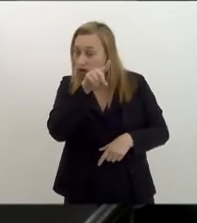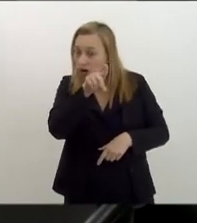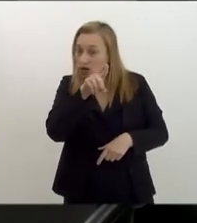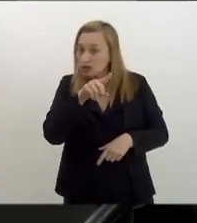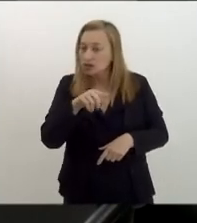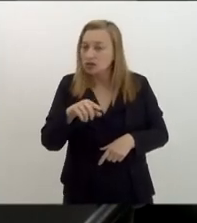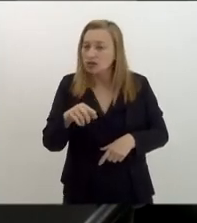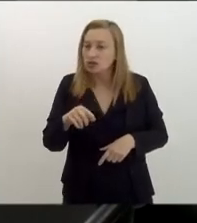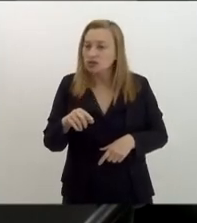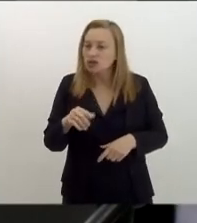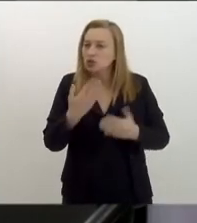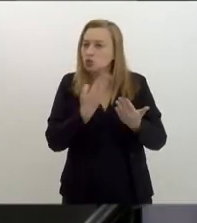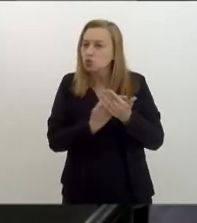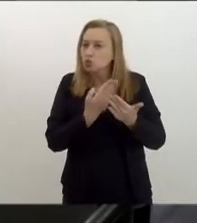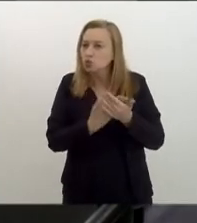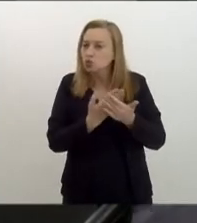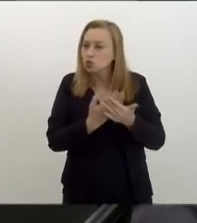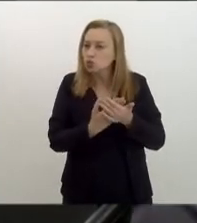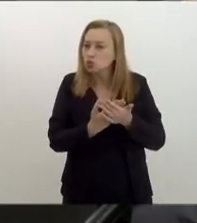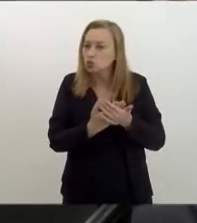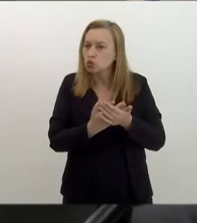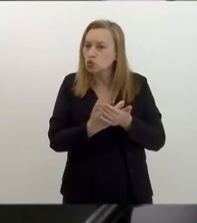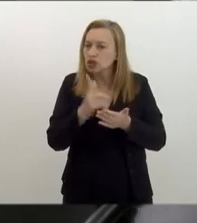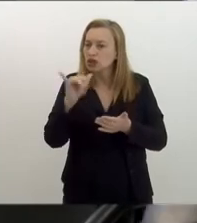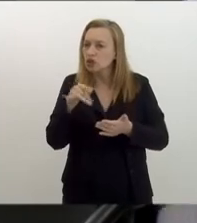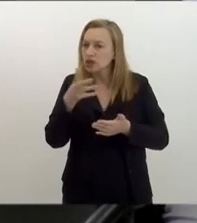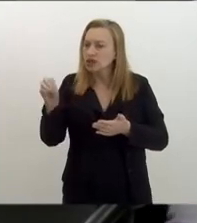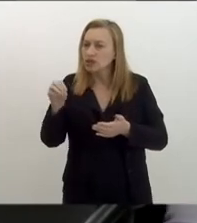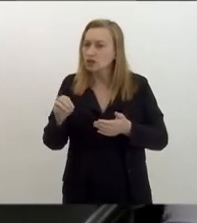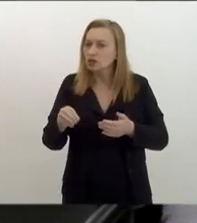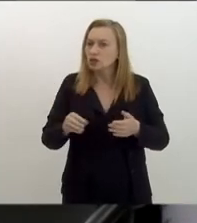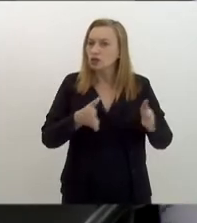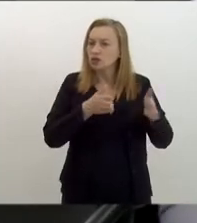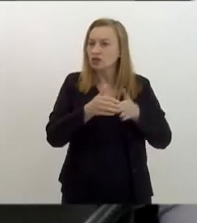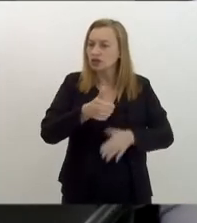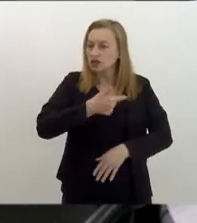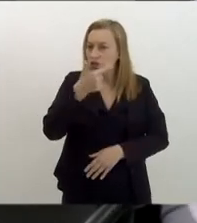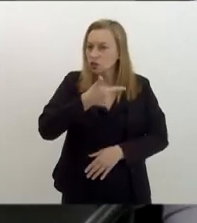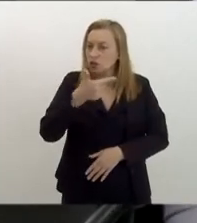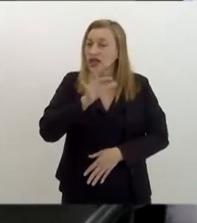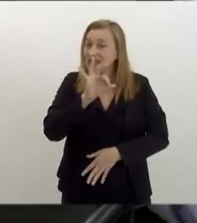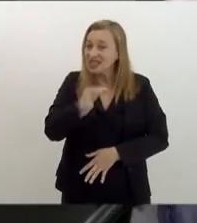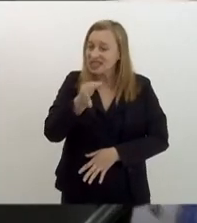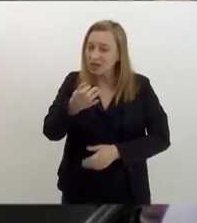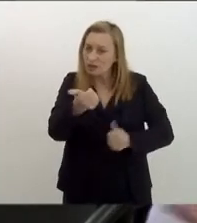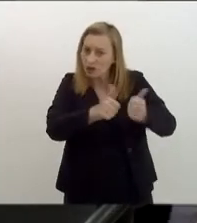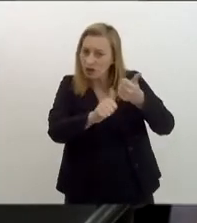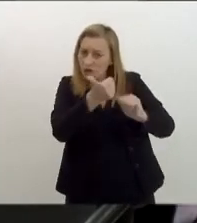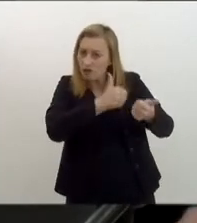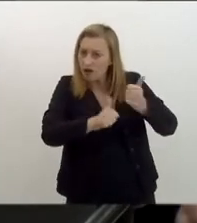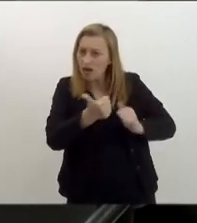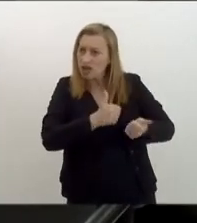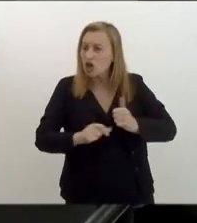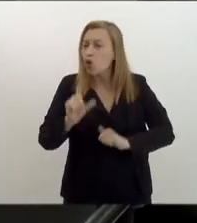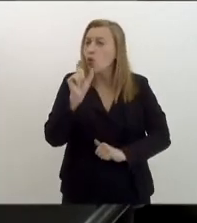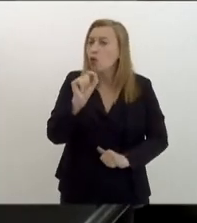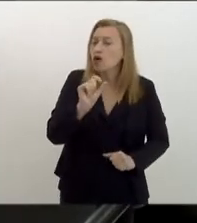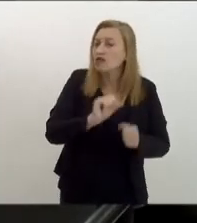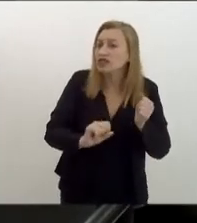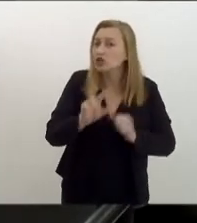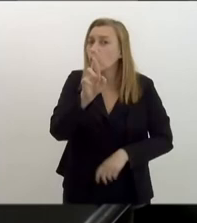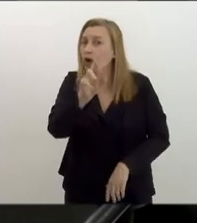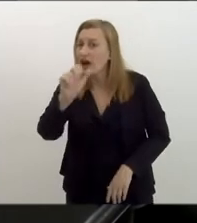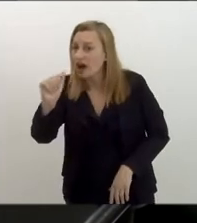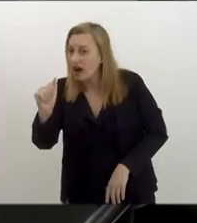quando a gente faz o estudo para liquidação no item 2 a gente exatamente avalia O que fazer com aquele